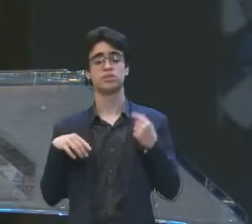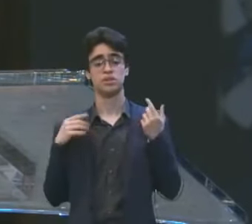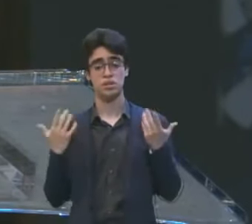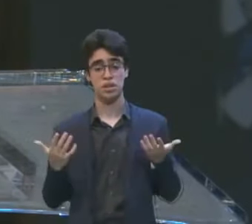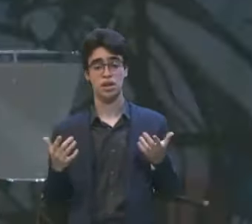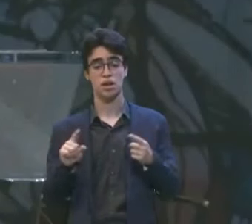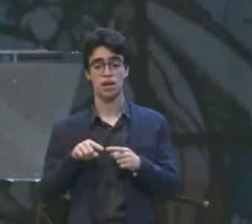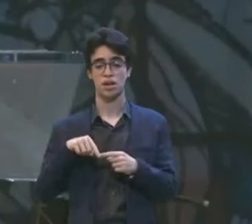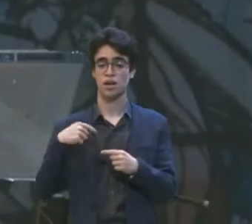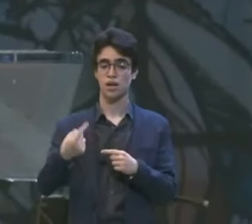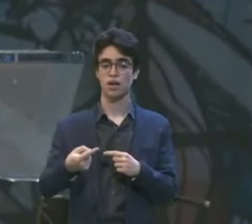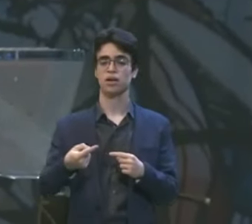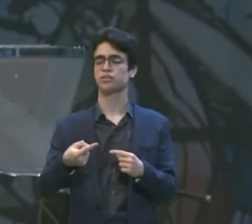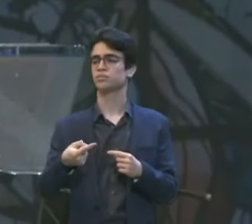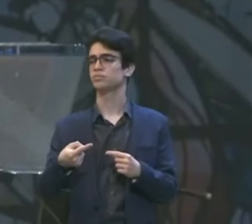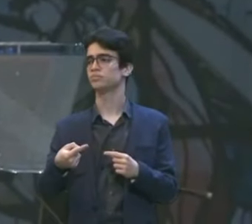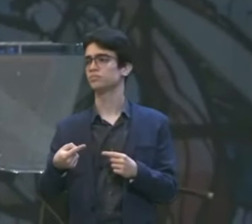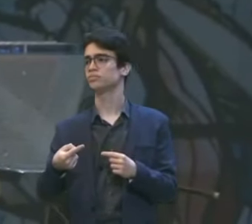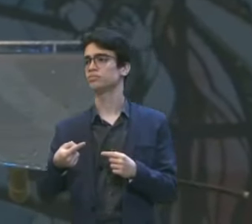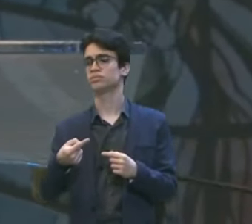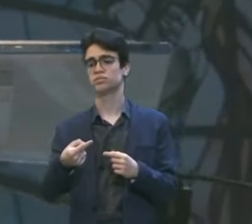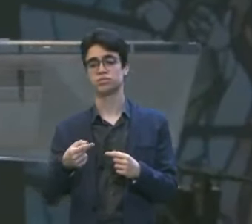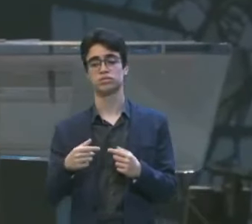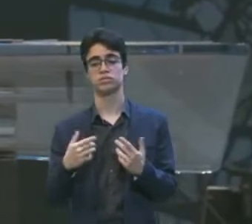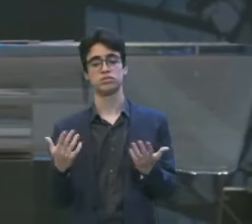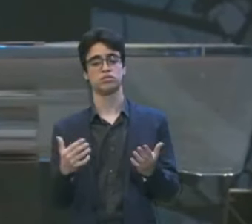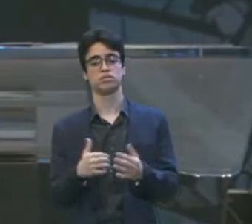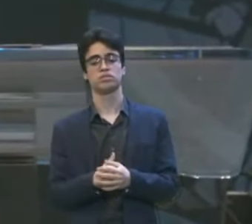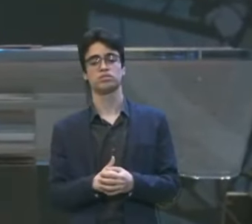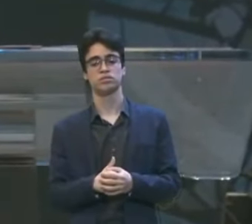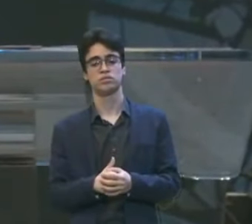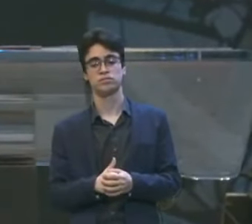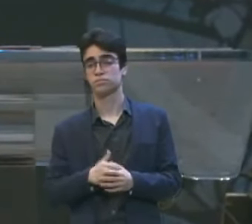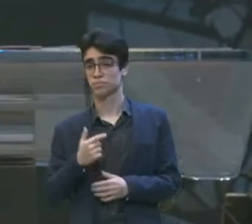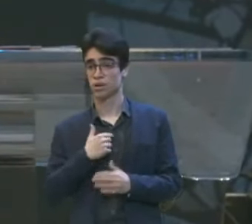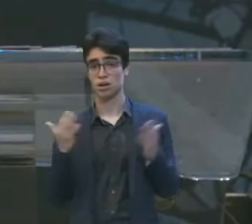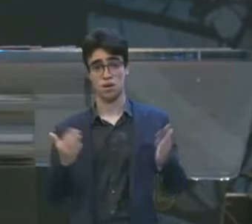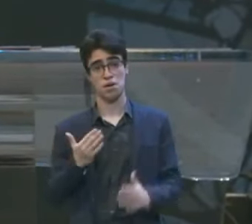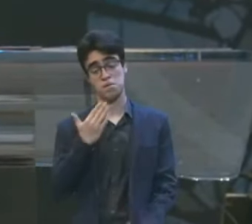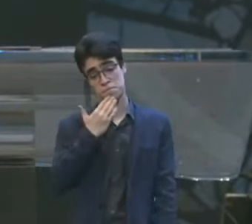nós cantarmos, eu vou conclamar a você